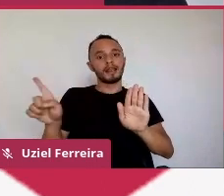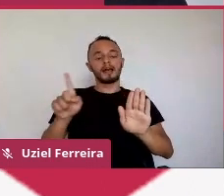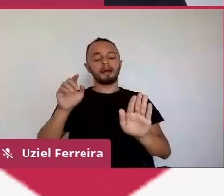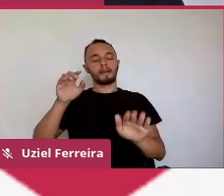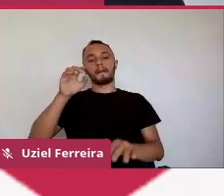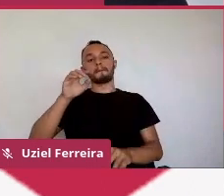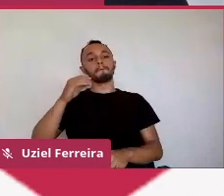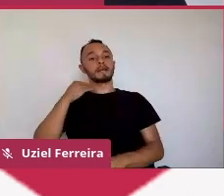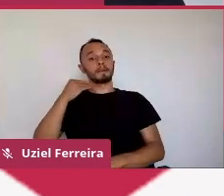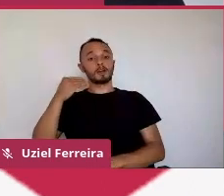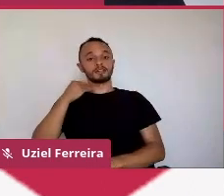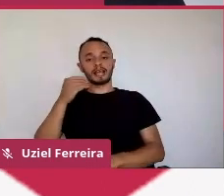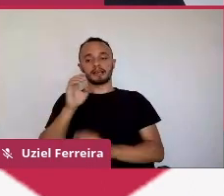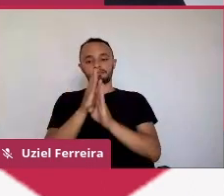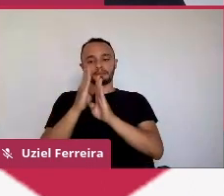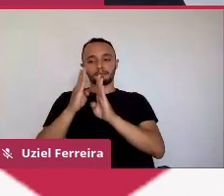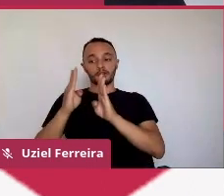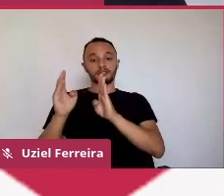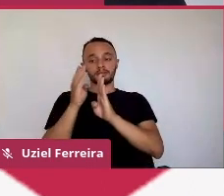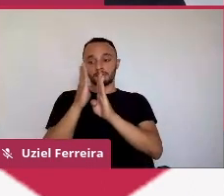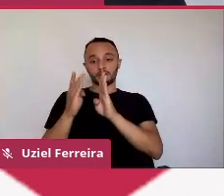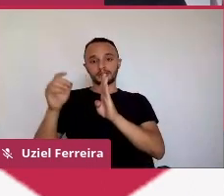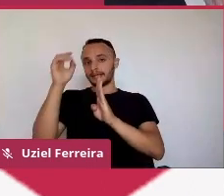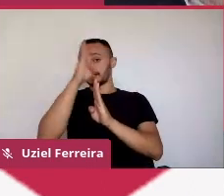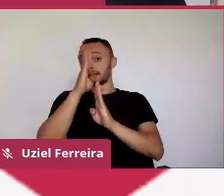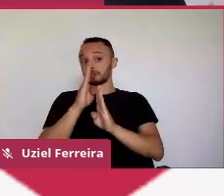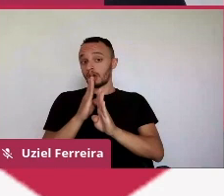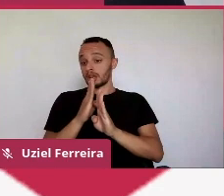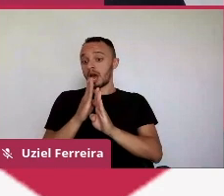de gravuras, tanto em metal quanto xilogravuras,